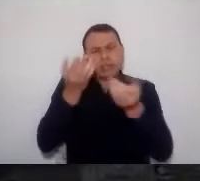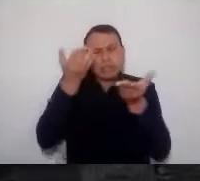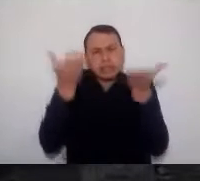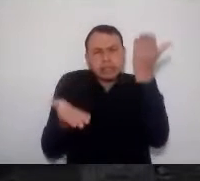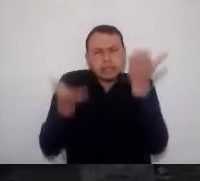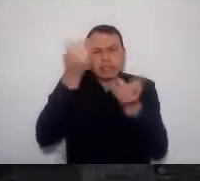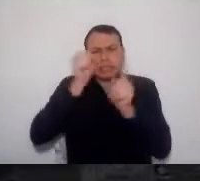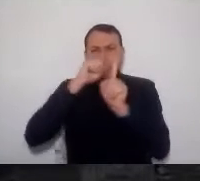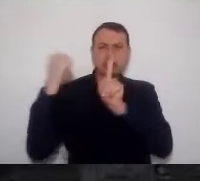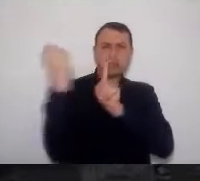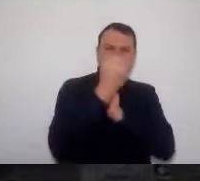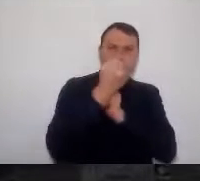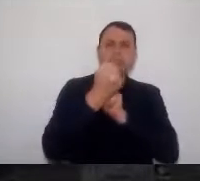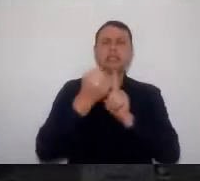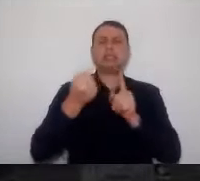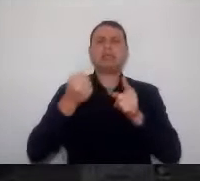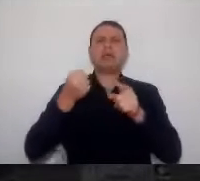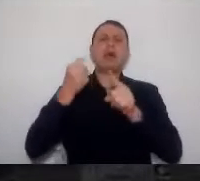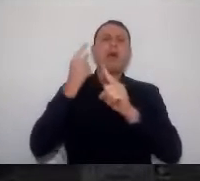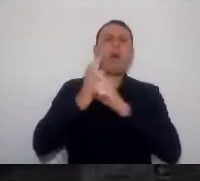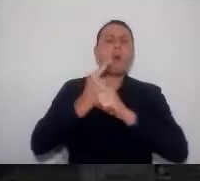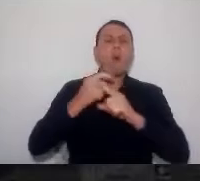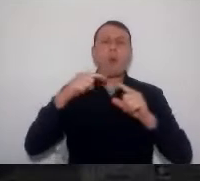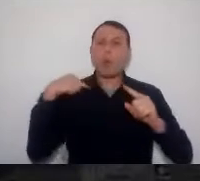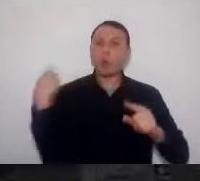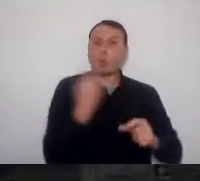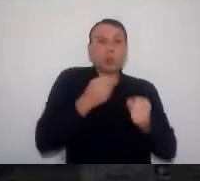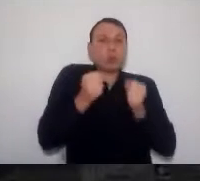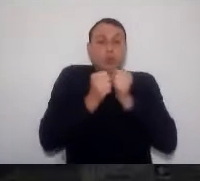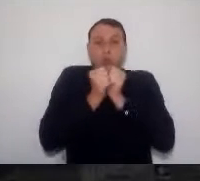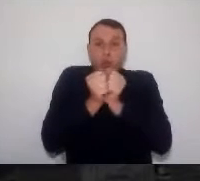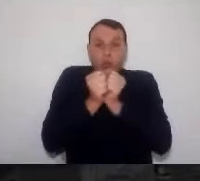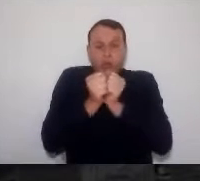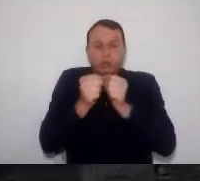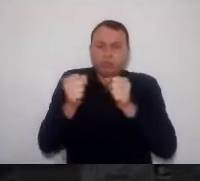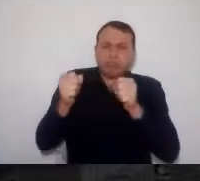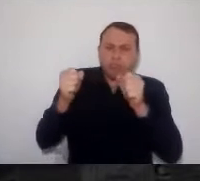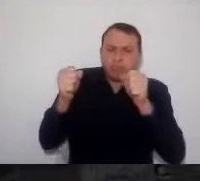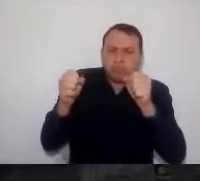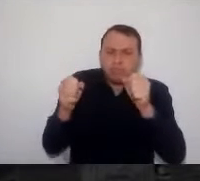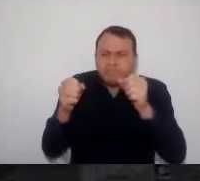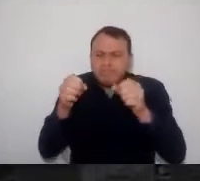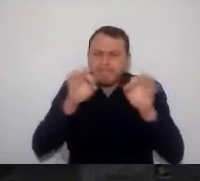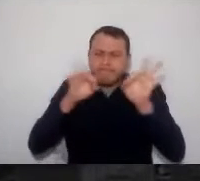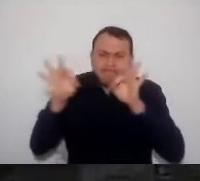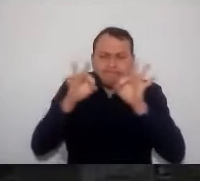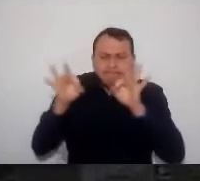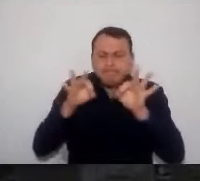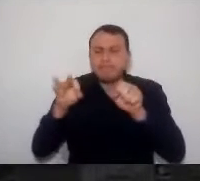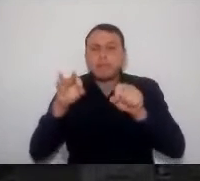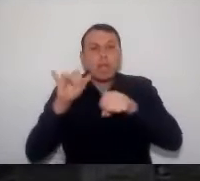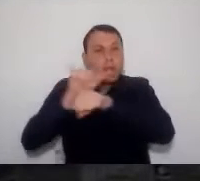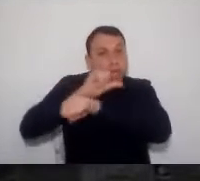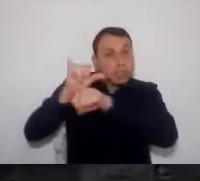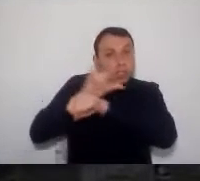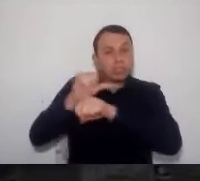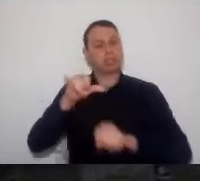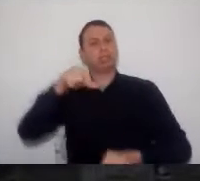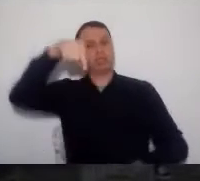para a gente juntos construirmos uma nova estratégia para o Brasil. Não dá para a gente mais